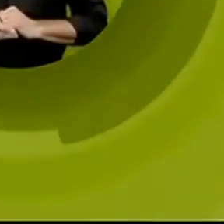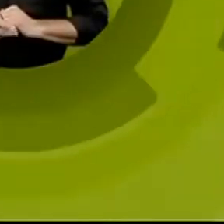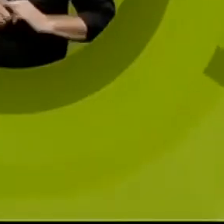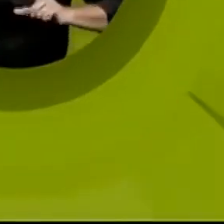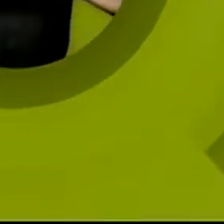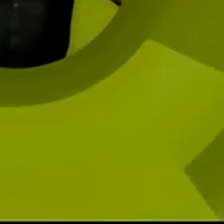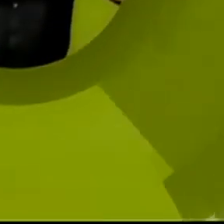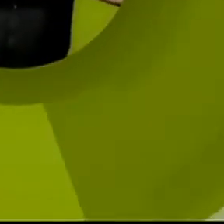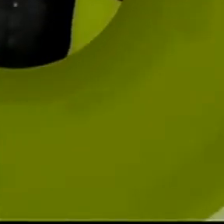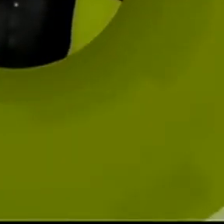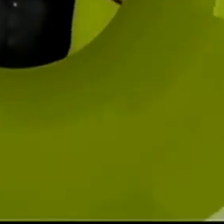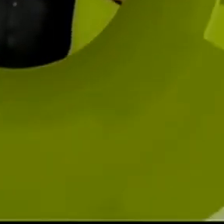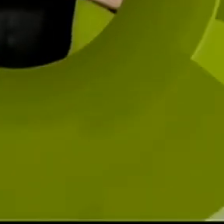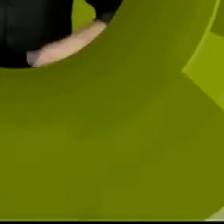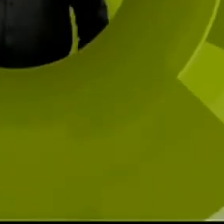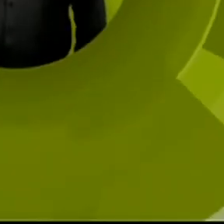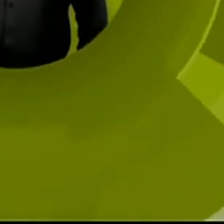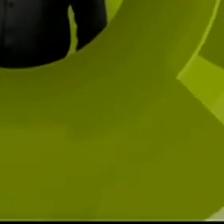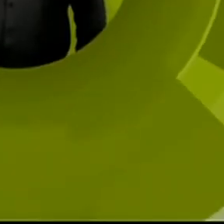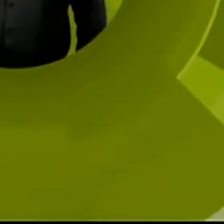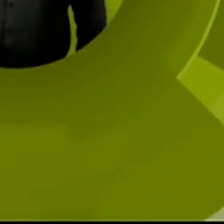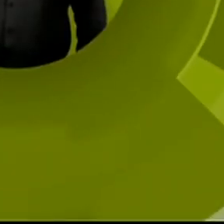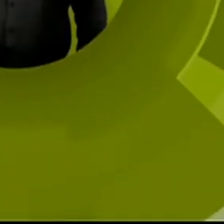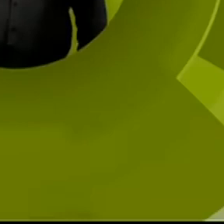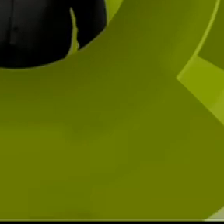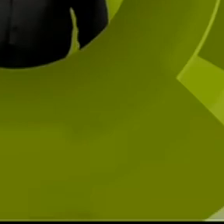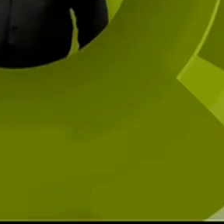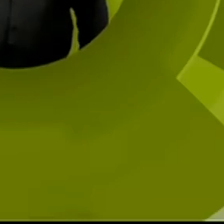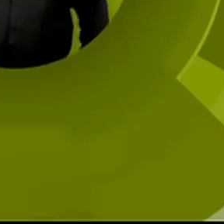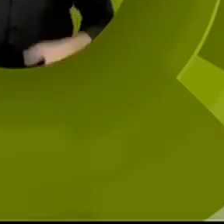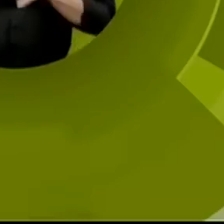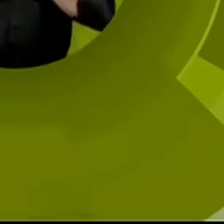O programa a seguir é livre para todos os públicos.